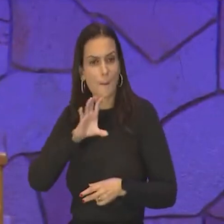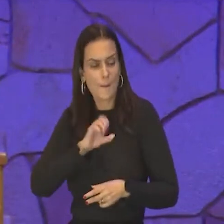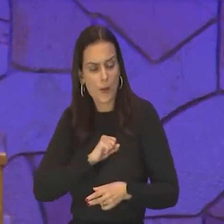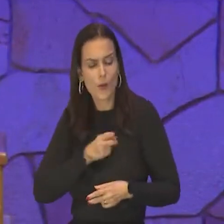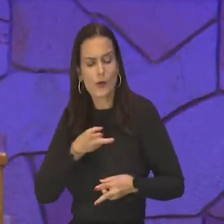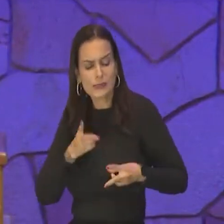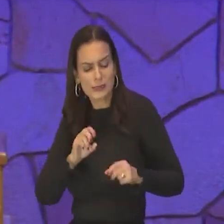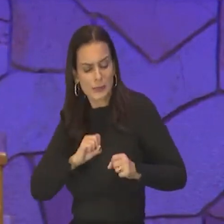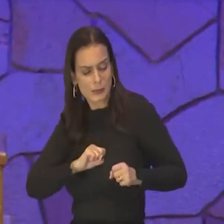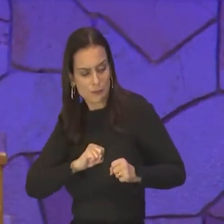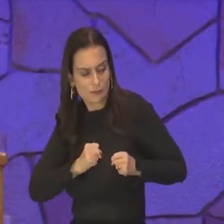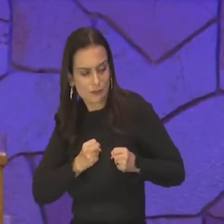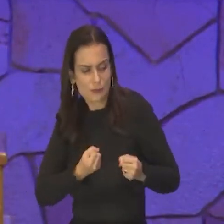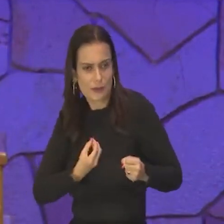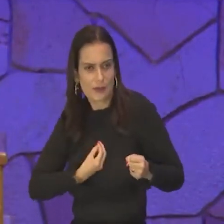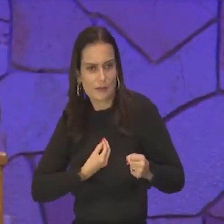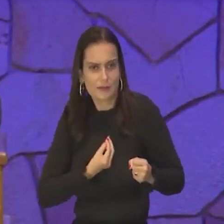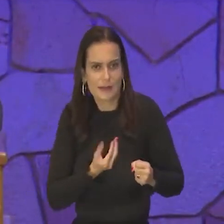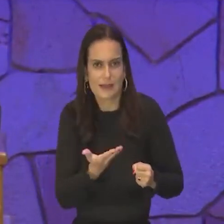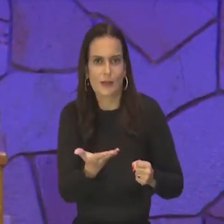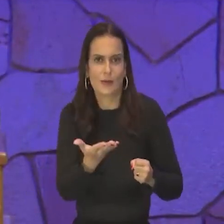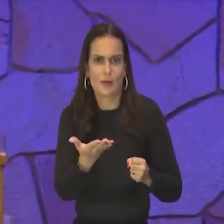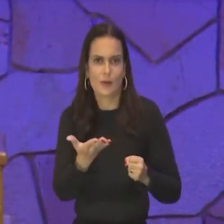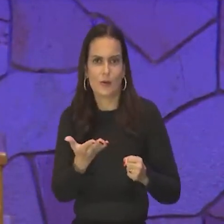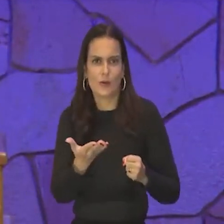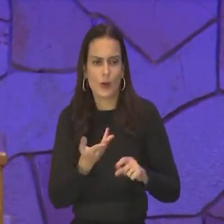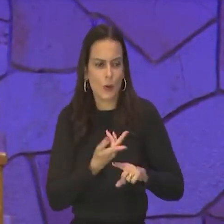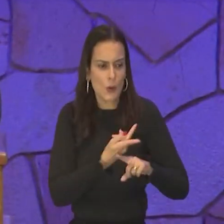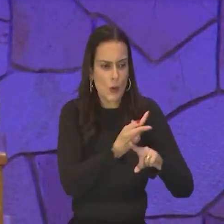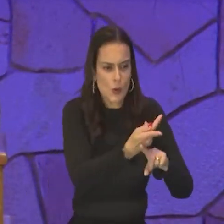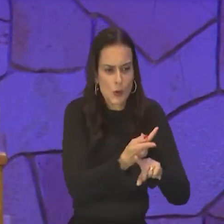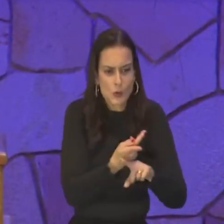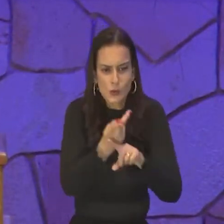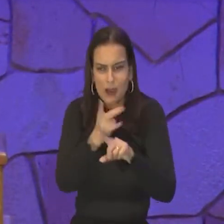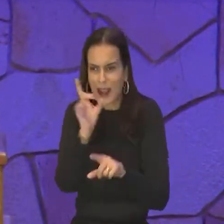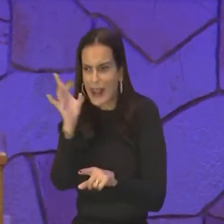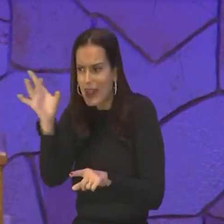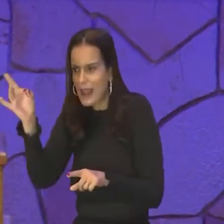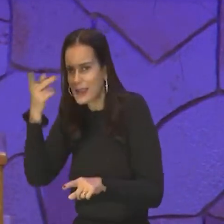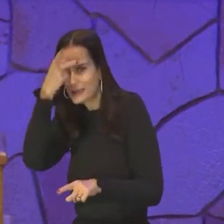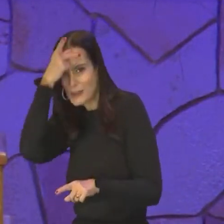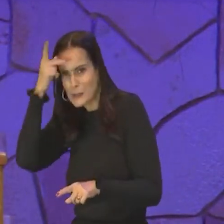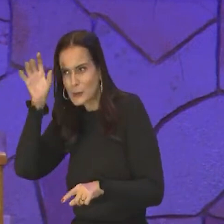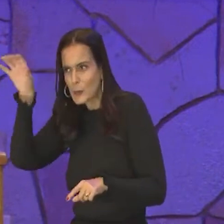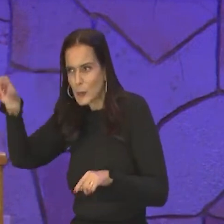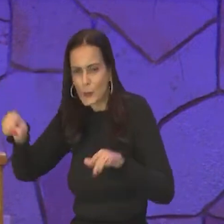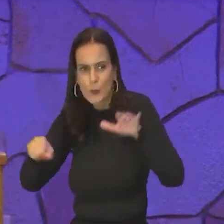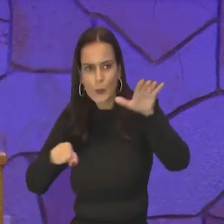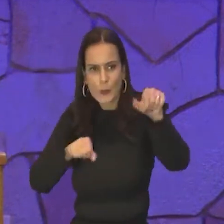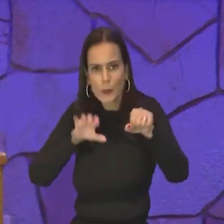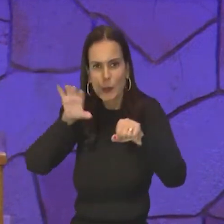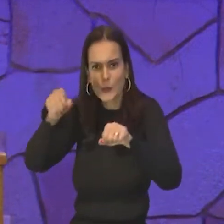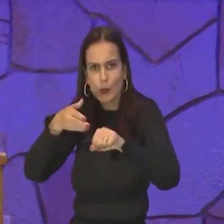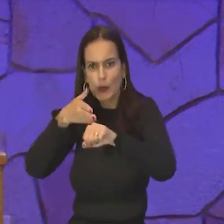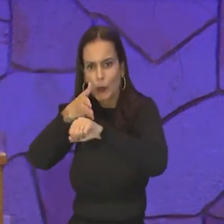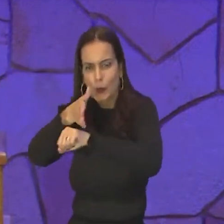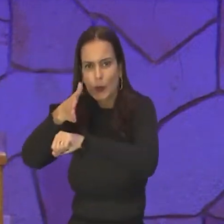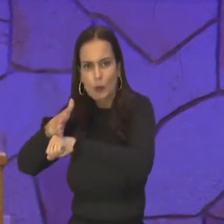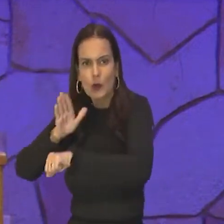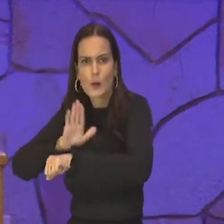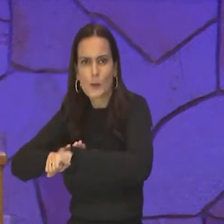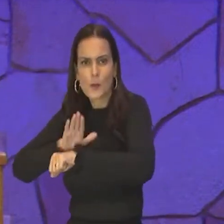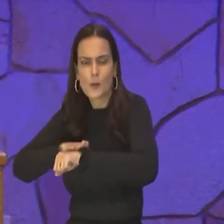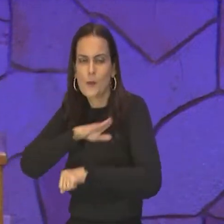sempre se entregou, e que buscou cada ovelha onde elas estavam. No momento da